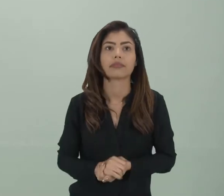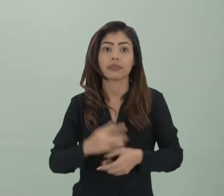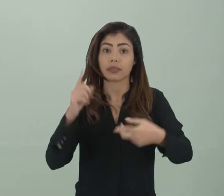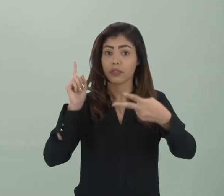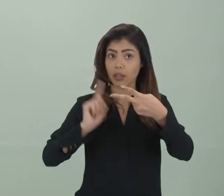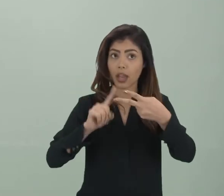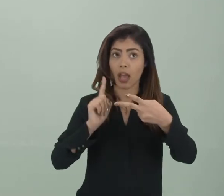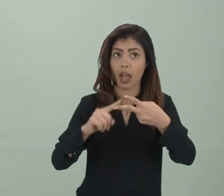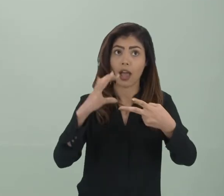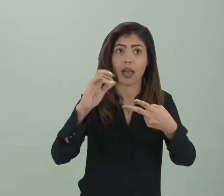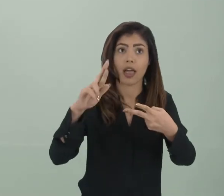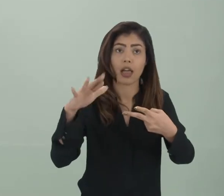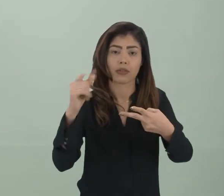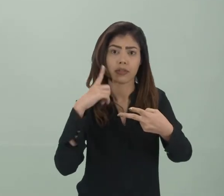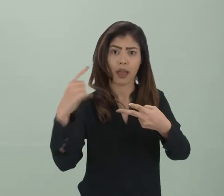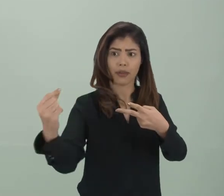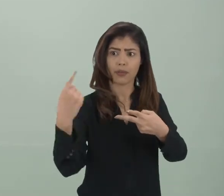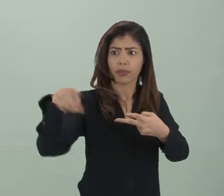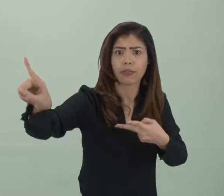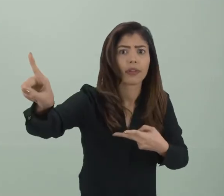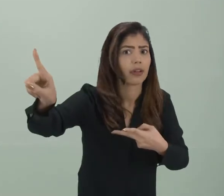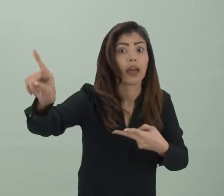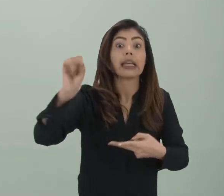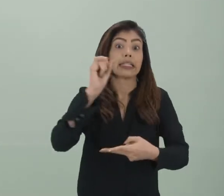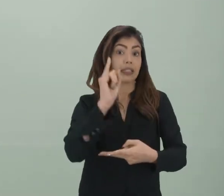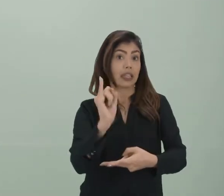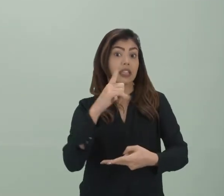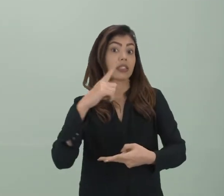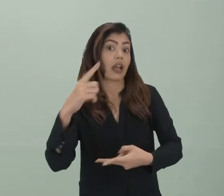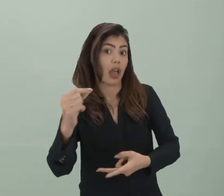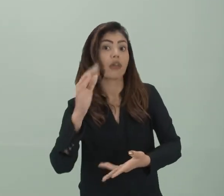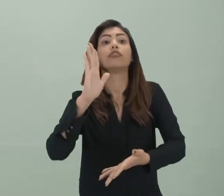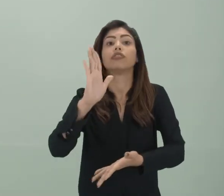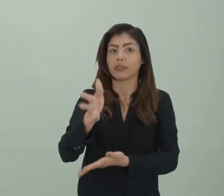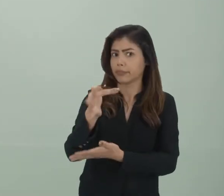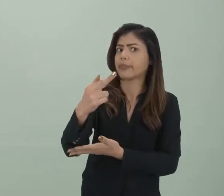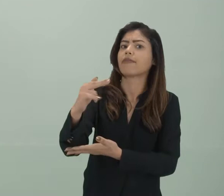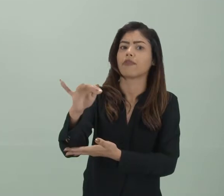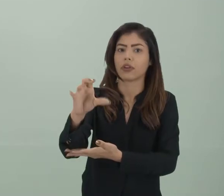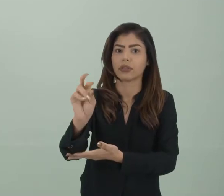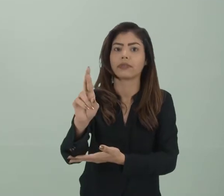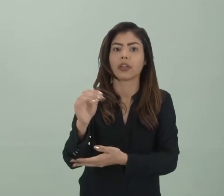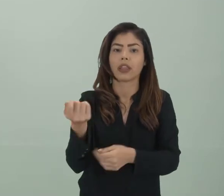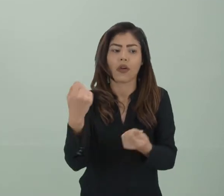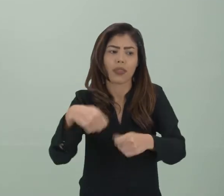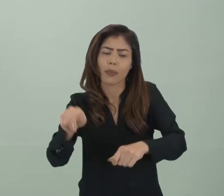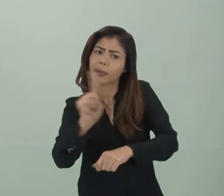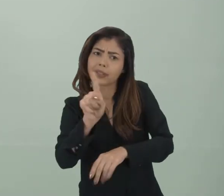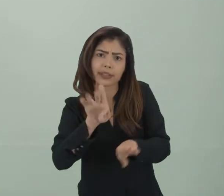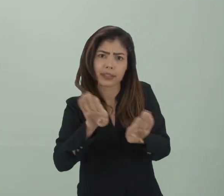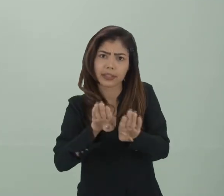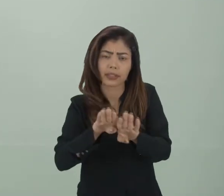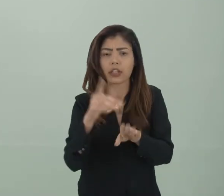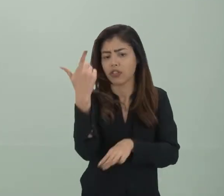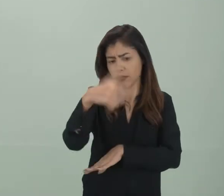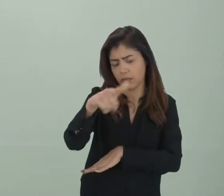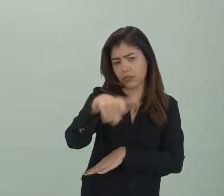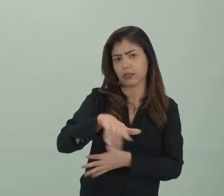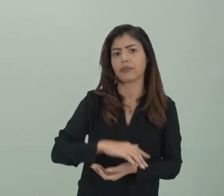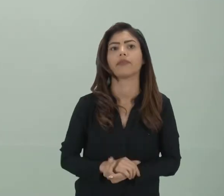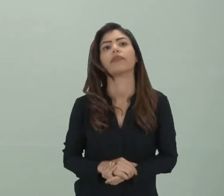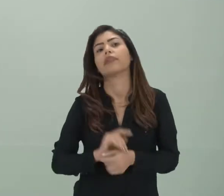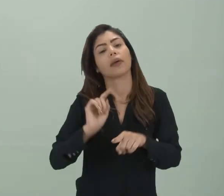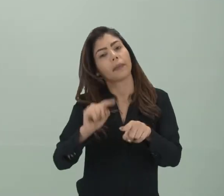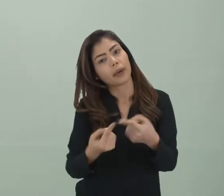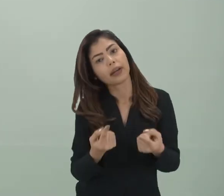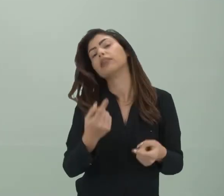diz: Carlos saiu para fora. Se saiu, também é para fora. Não existe uma necessidade de repetir.